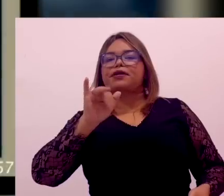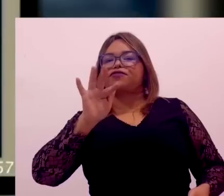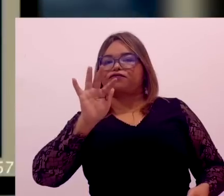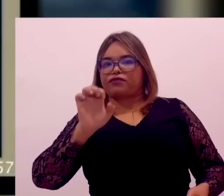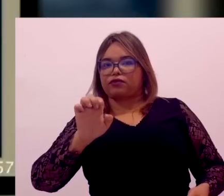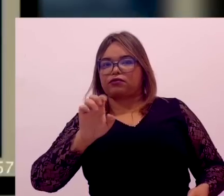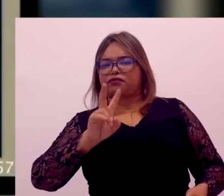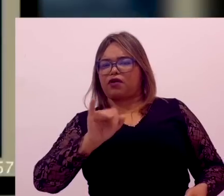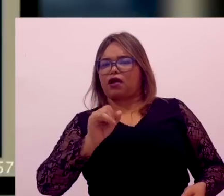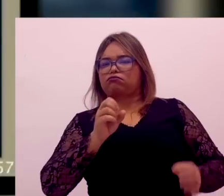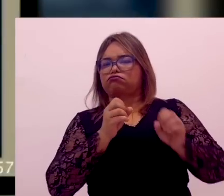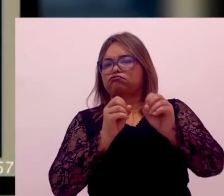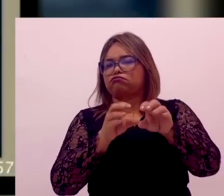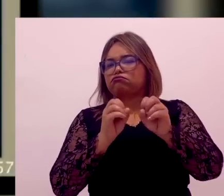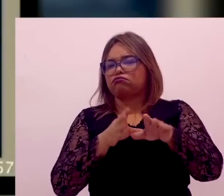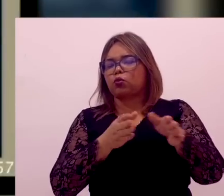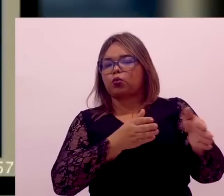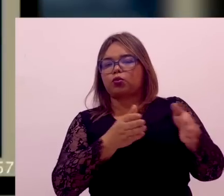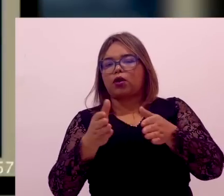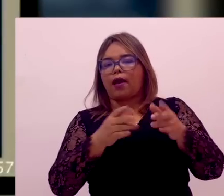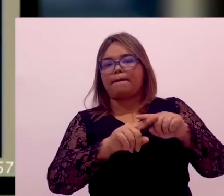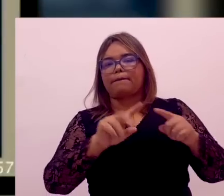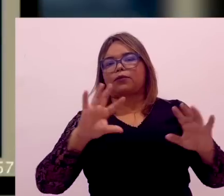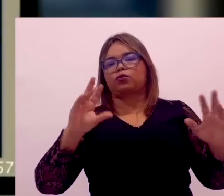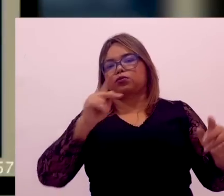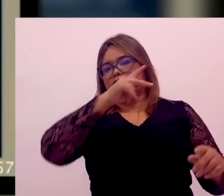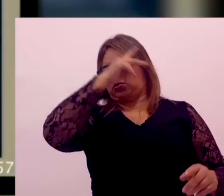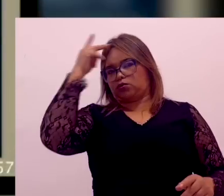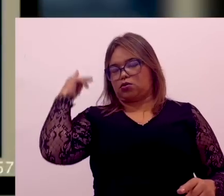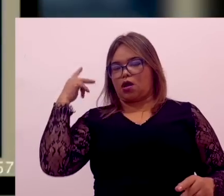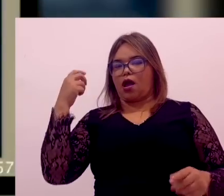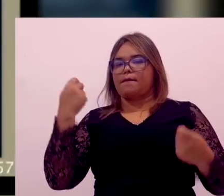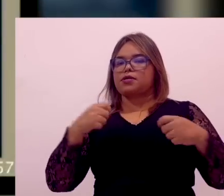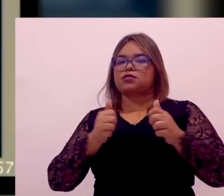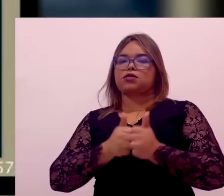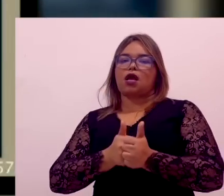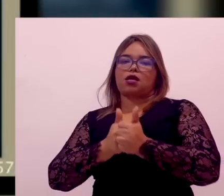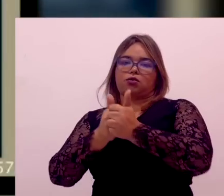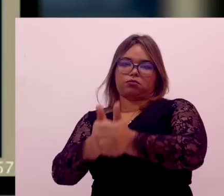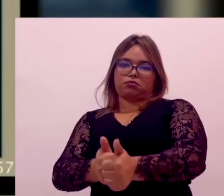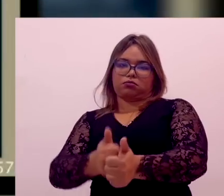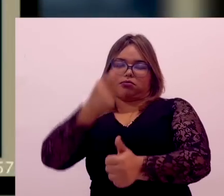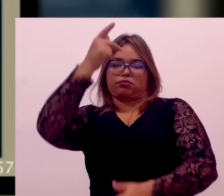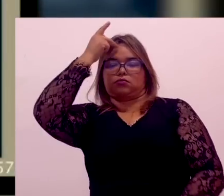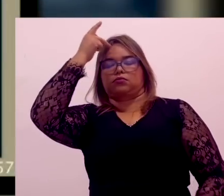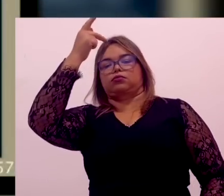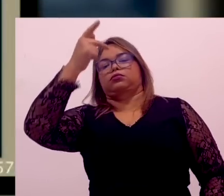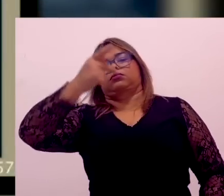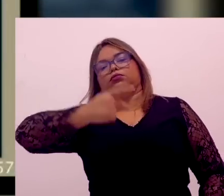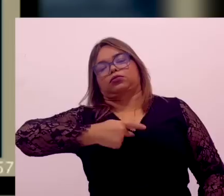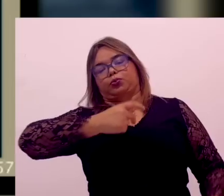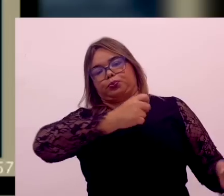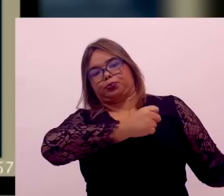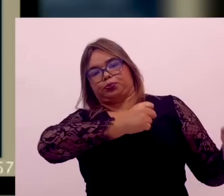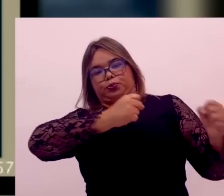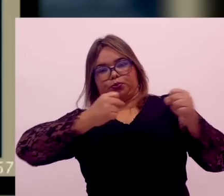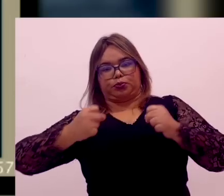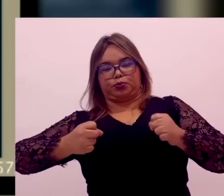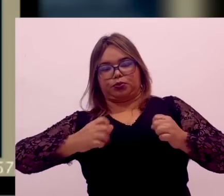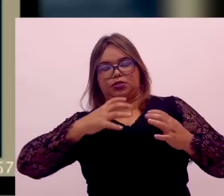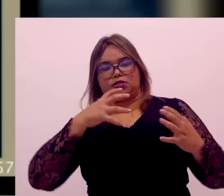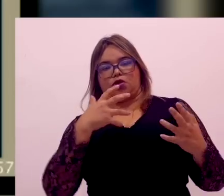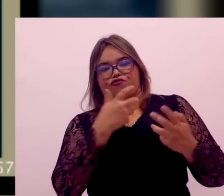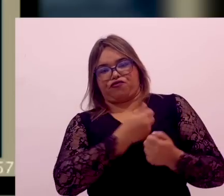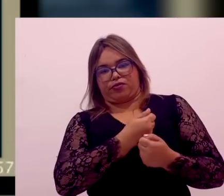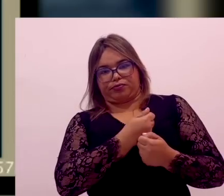sempre seguir e demonstrar por si próprios seu poder para se salvar, para construir seu tecido espiritual